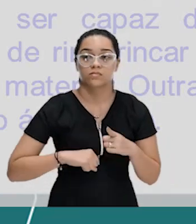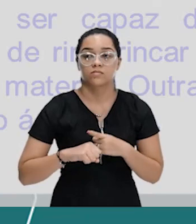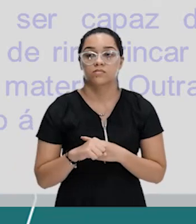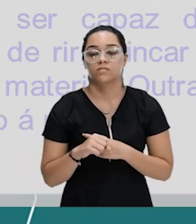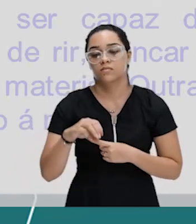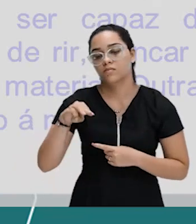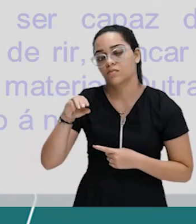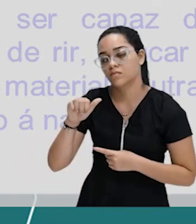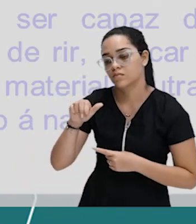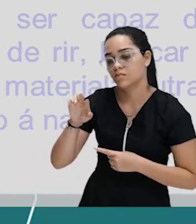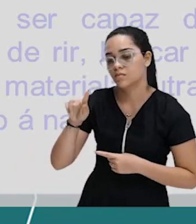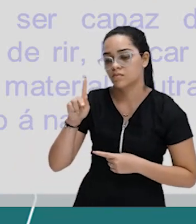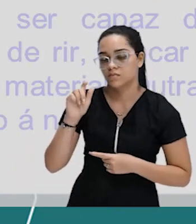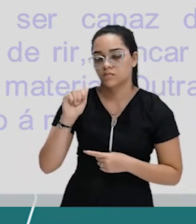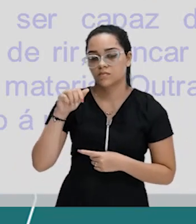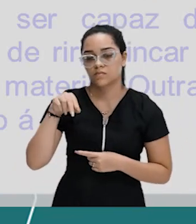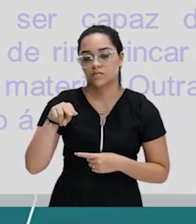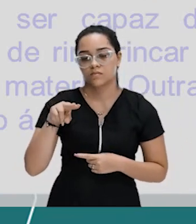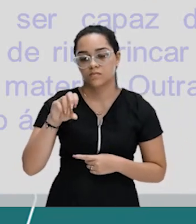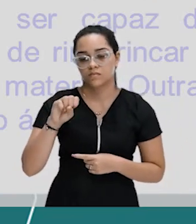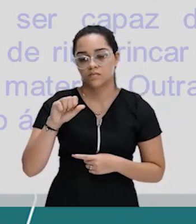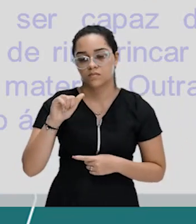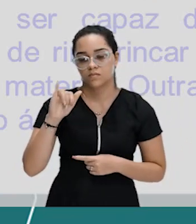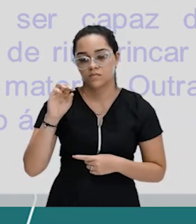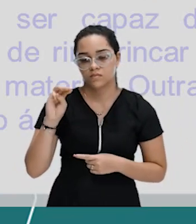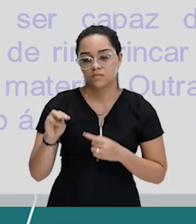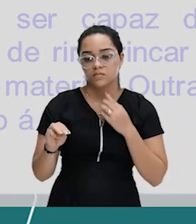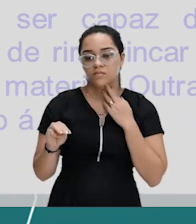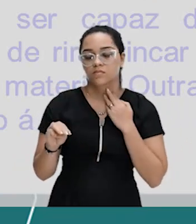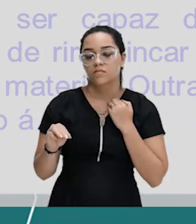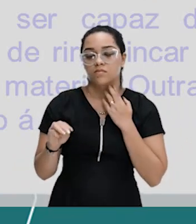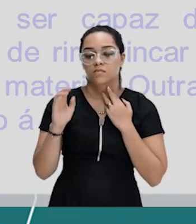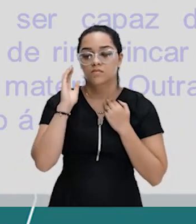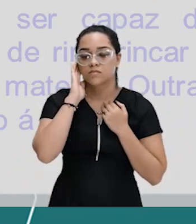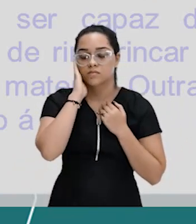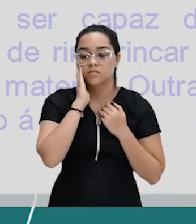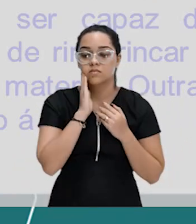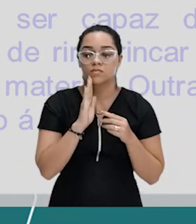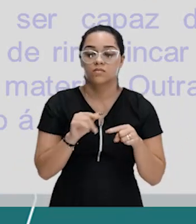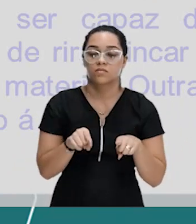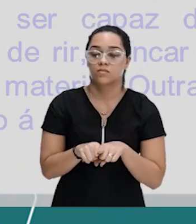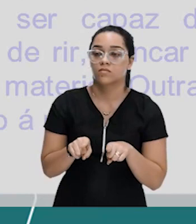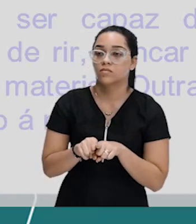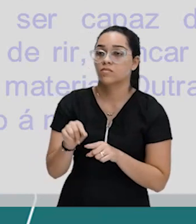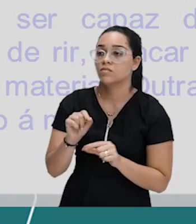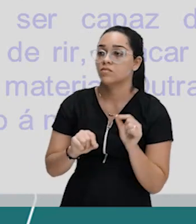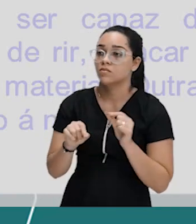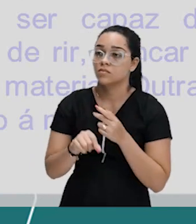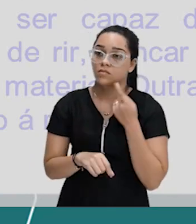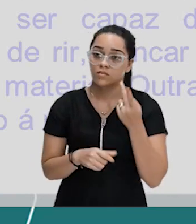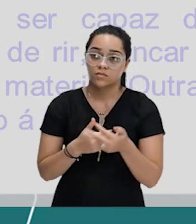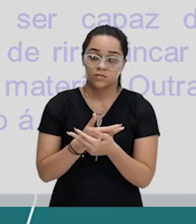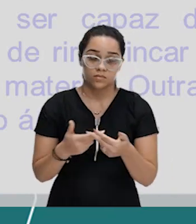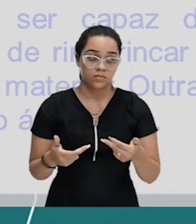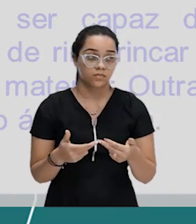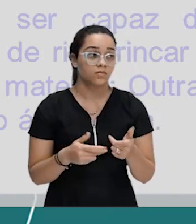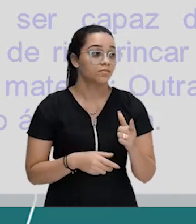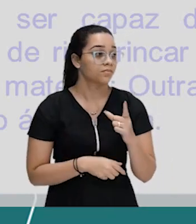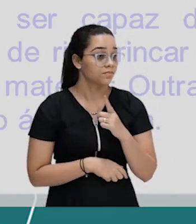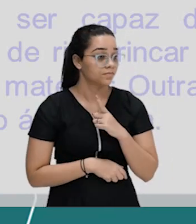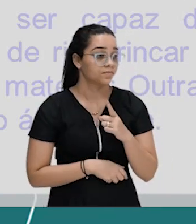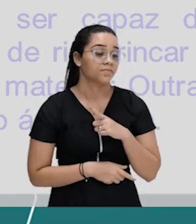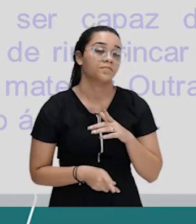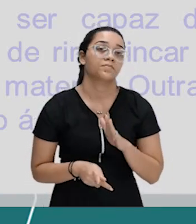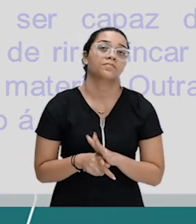a Marta Nansub, ela mostra que isso faz parte, são elementos centrais